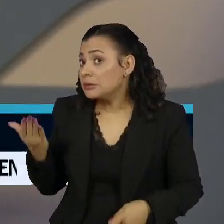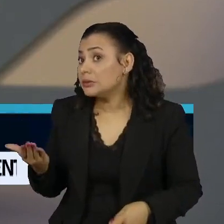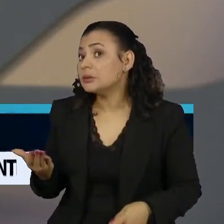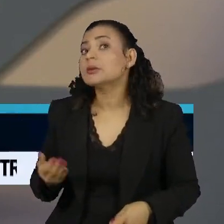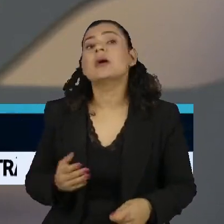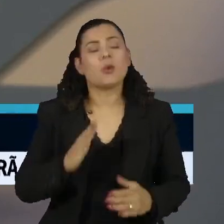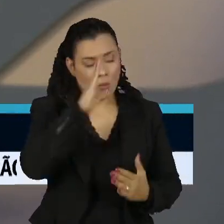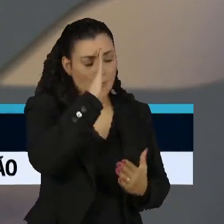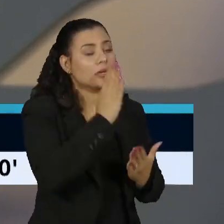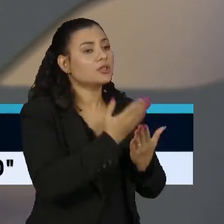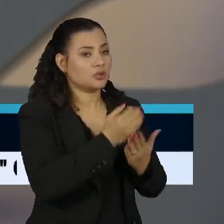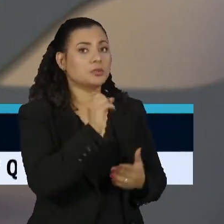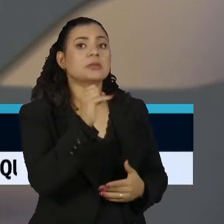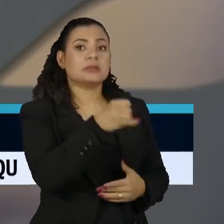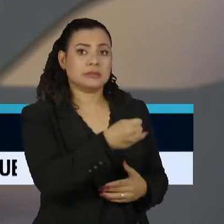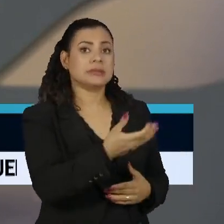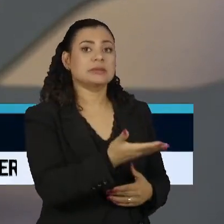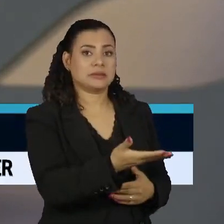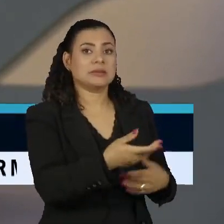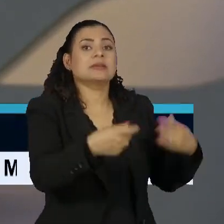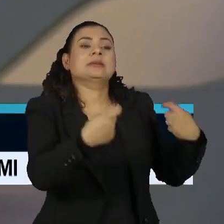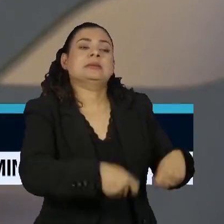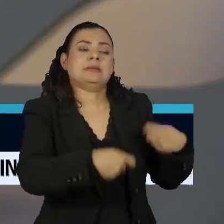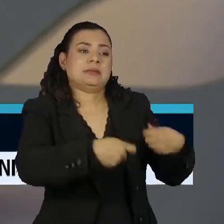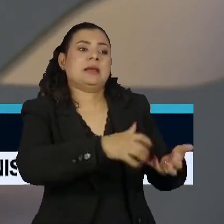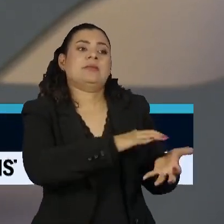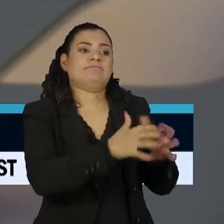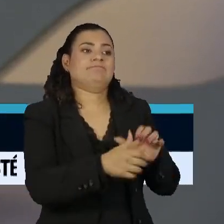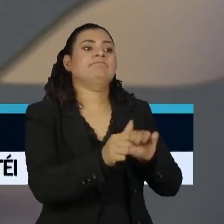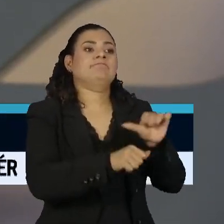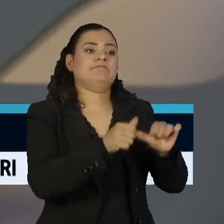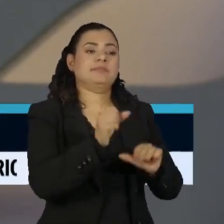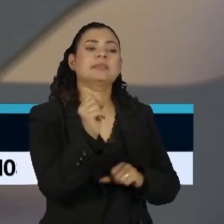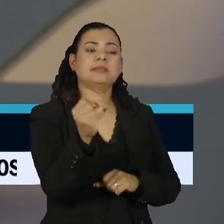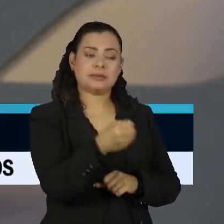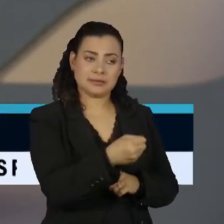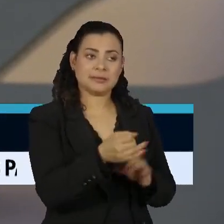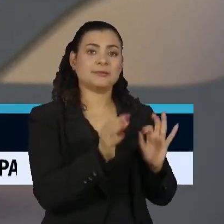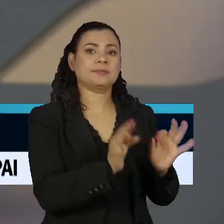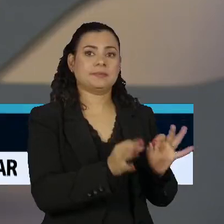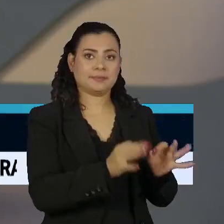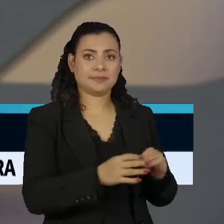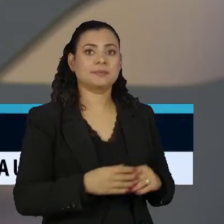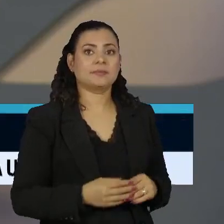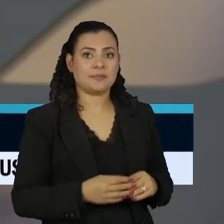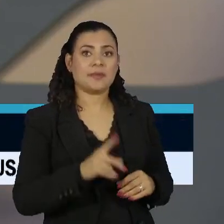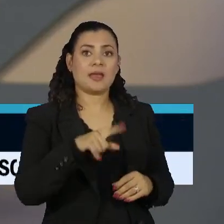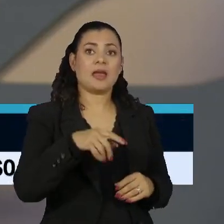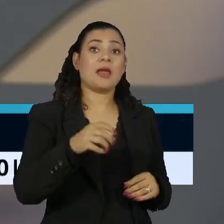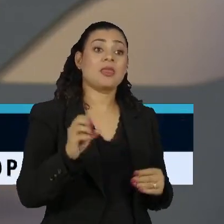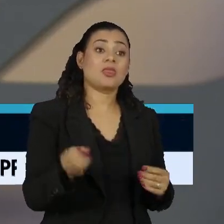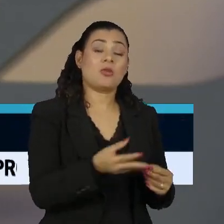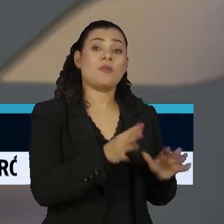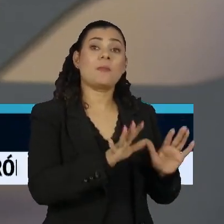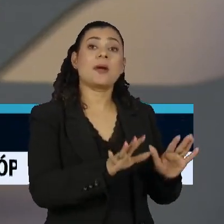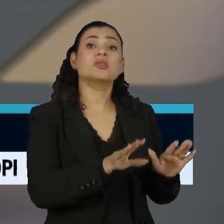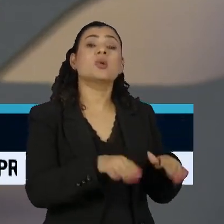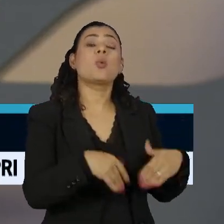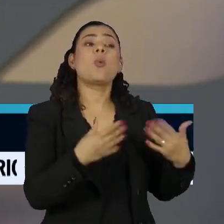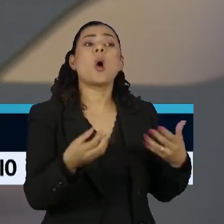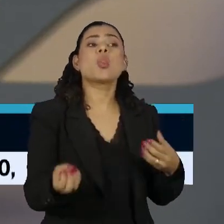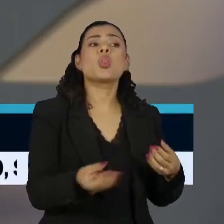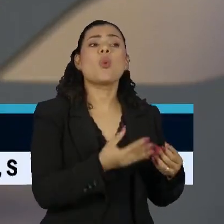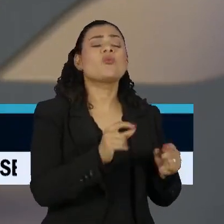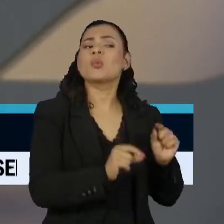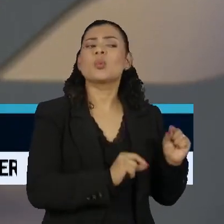Acredito que é bastante necessário e interessante se a gente conseguisse fazer isso que se chama de modernizar, mas tem que definir o que é